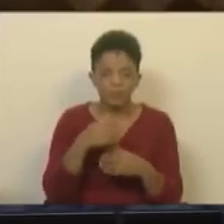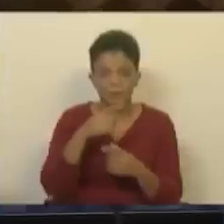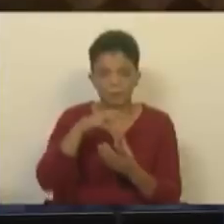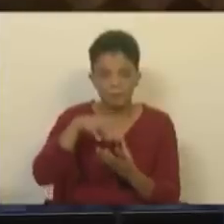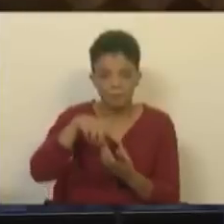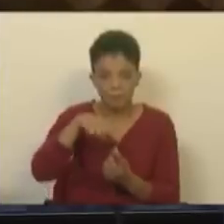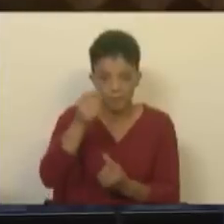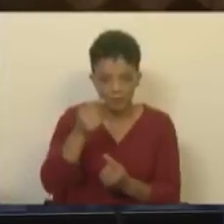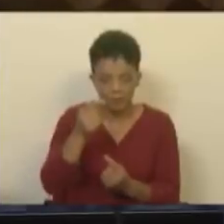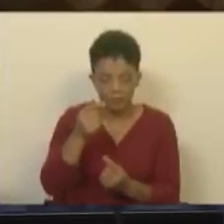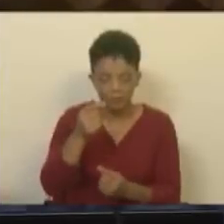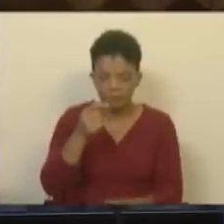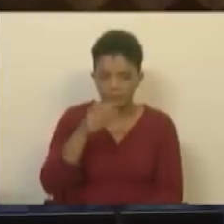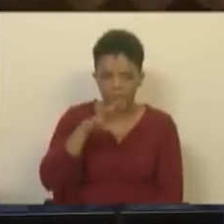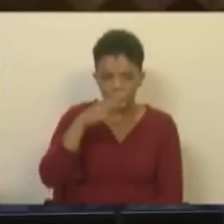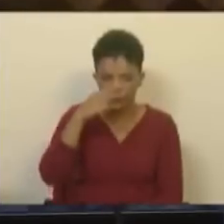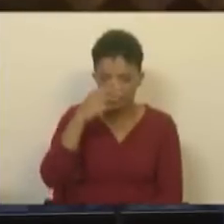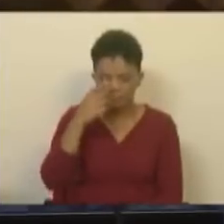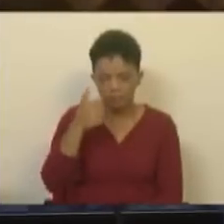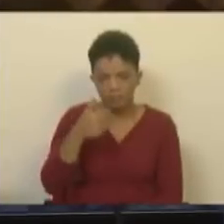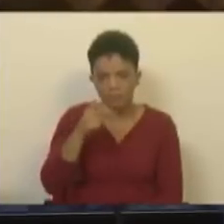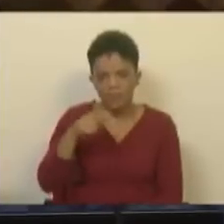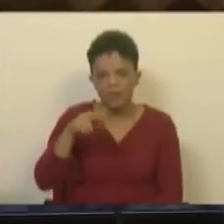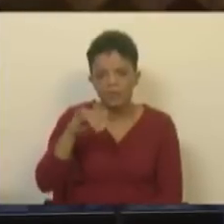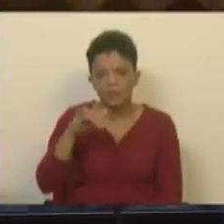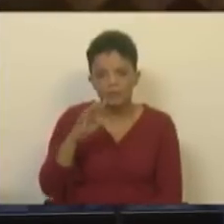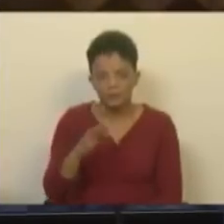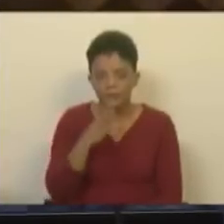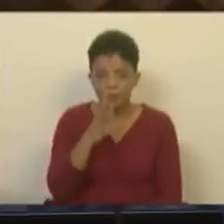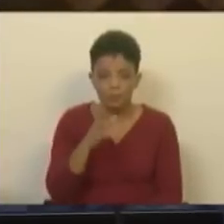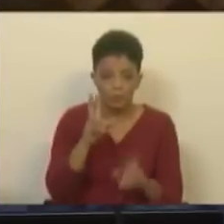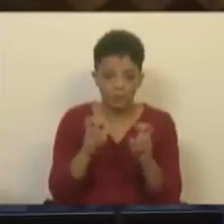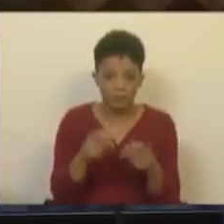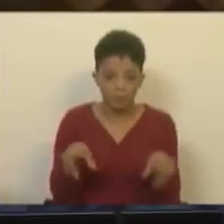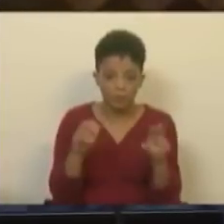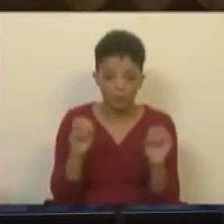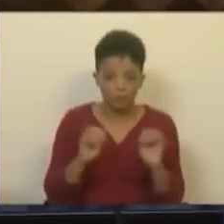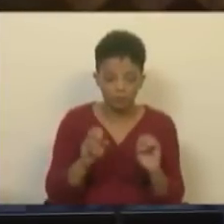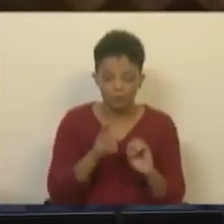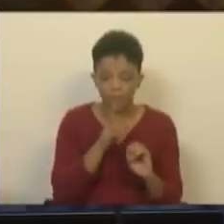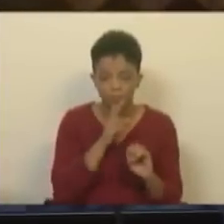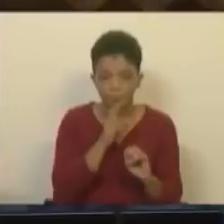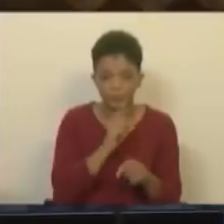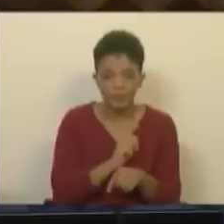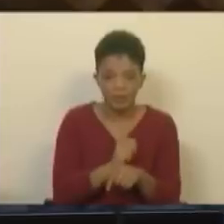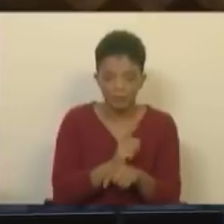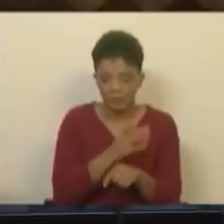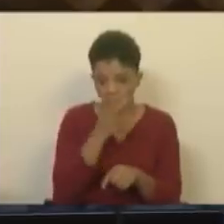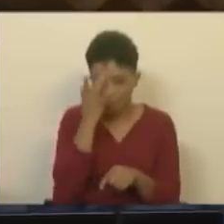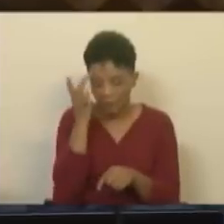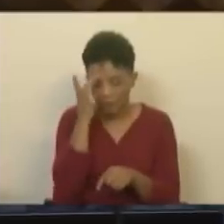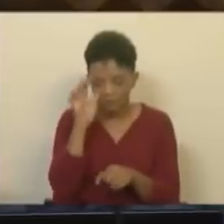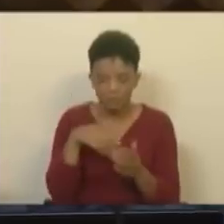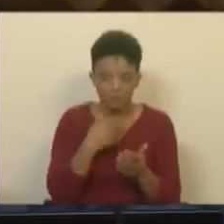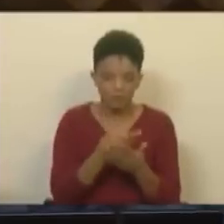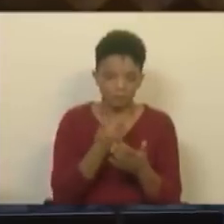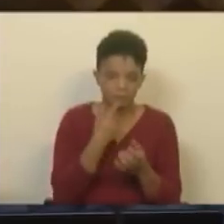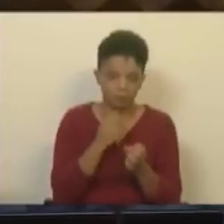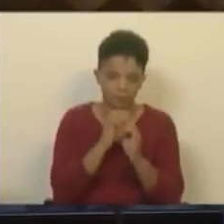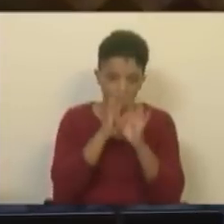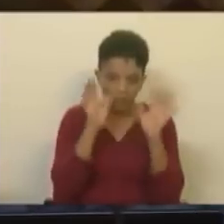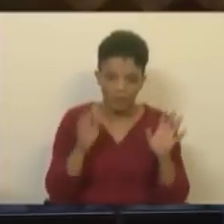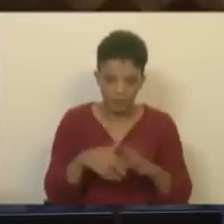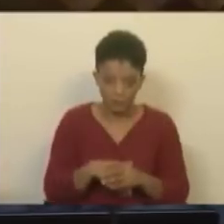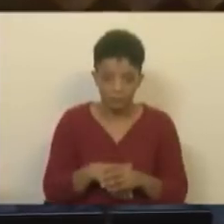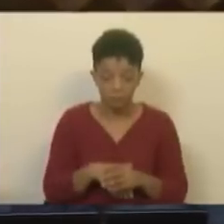partido socialista responderam que o tema nada tinha de novo que as respostas seriam rápidas fáceis e esclarecedoras